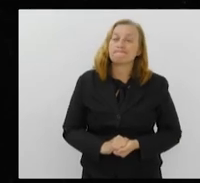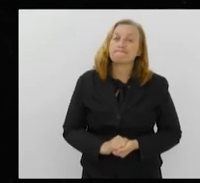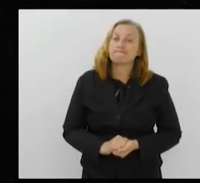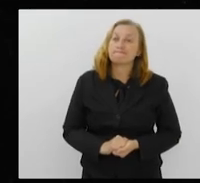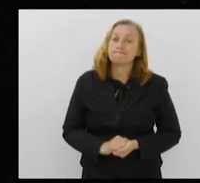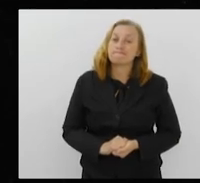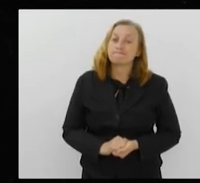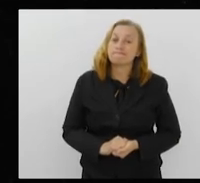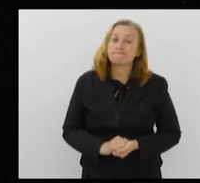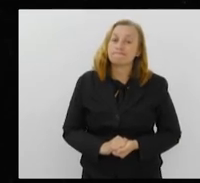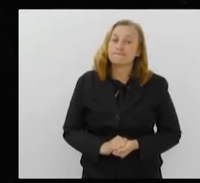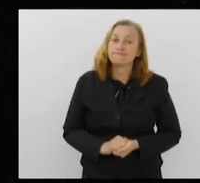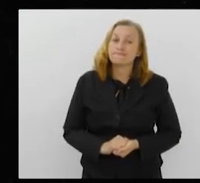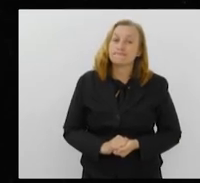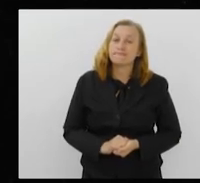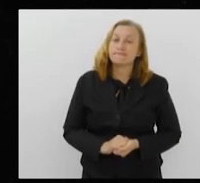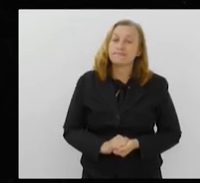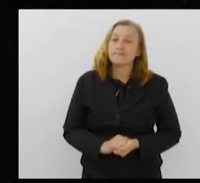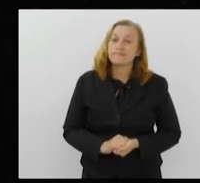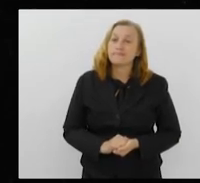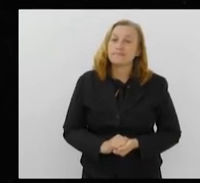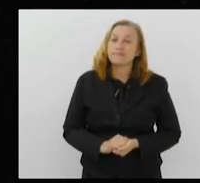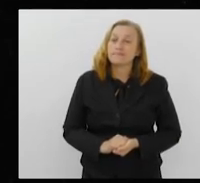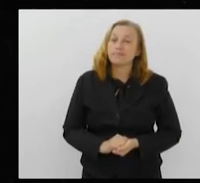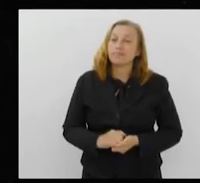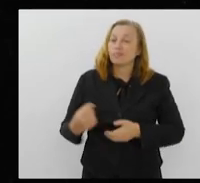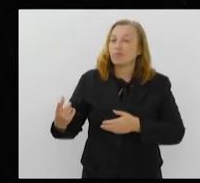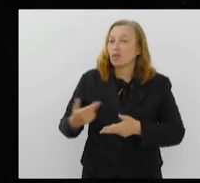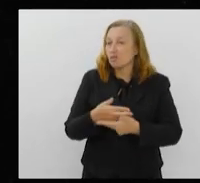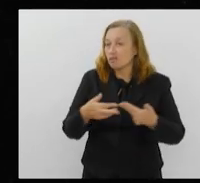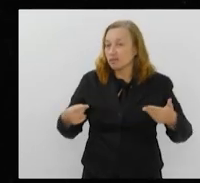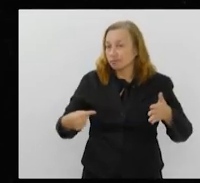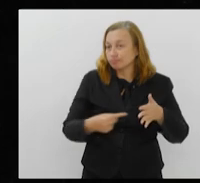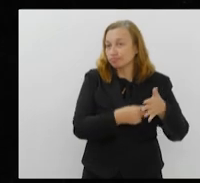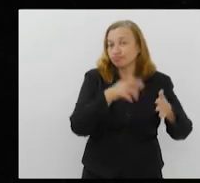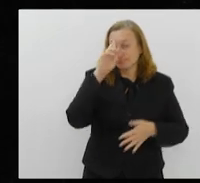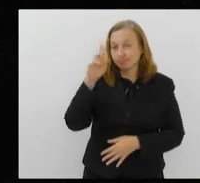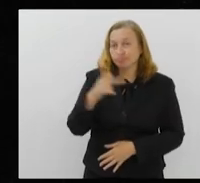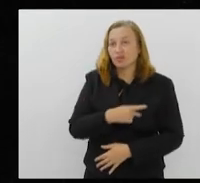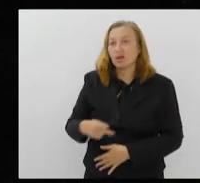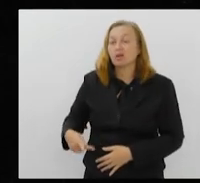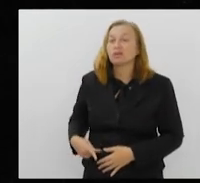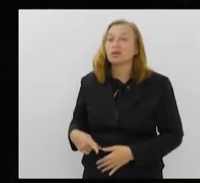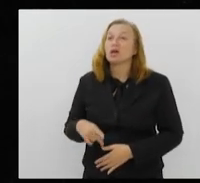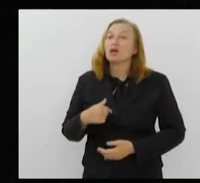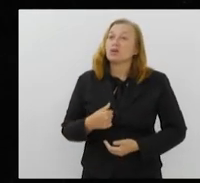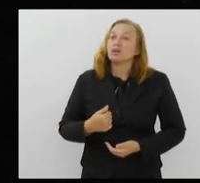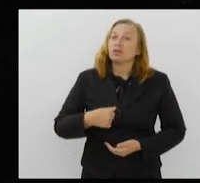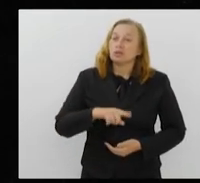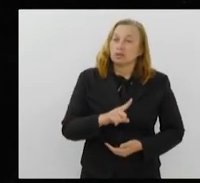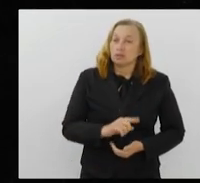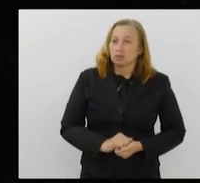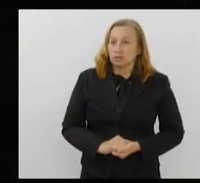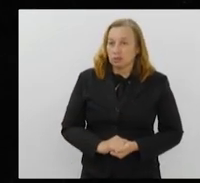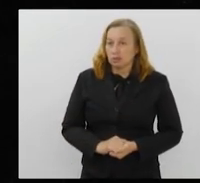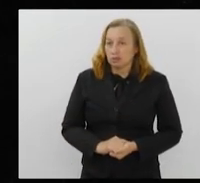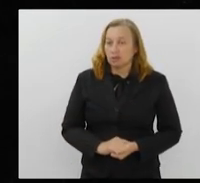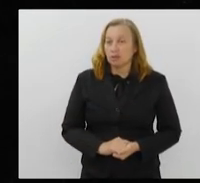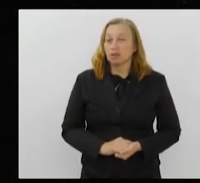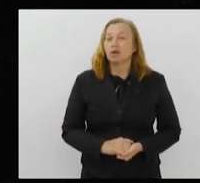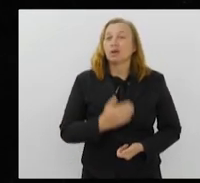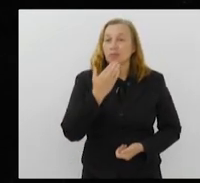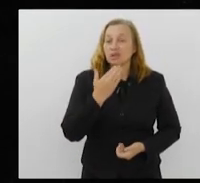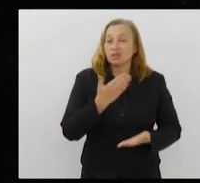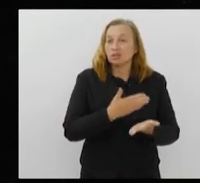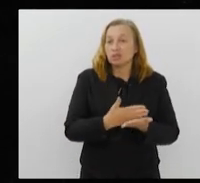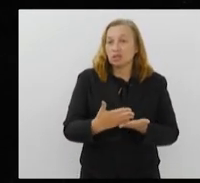Decorrente do recebimento dessas diversas denúncias, presidente, eu oficiei autoridades no início